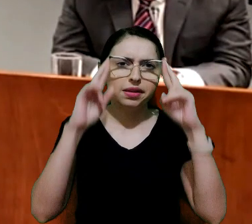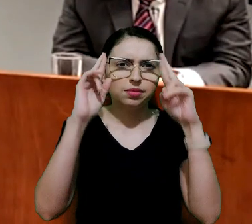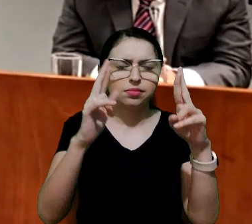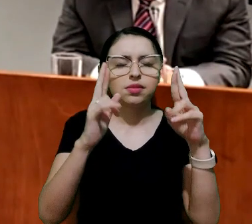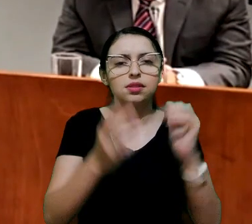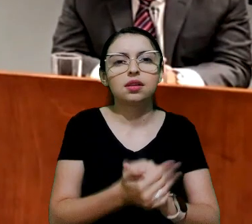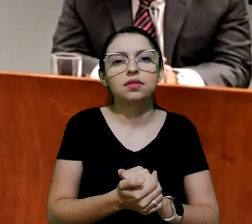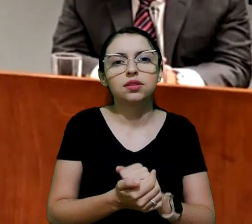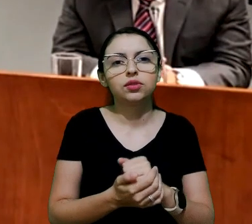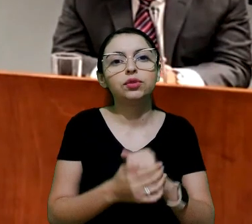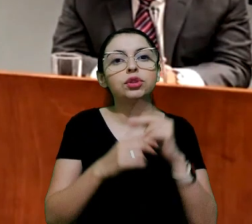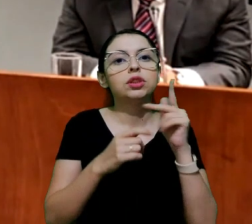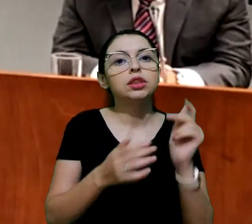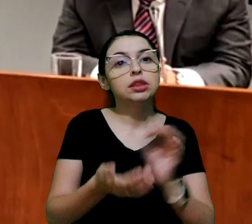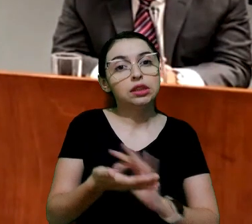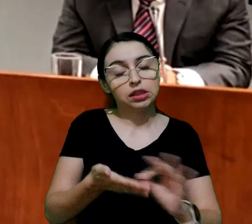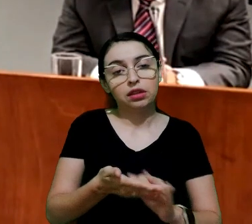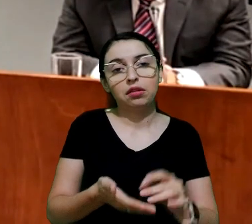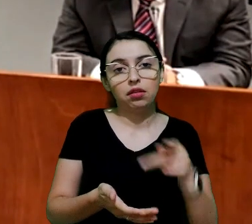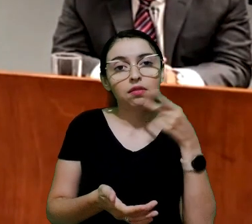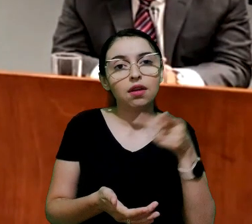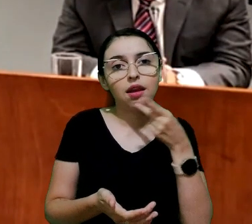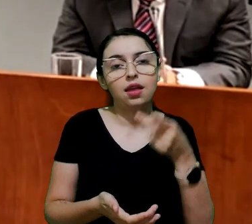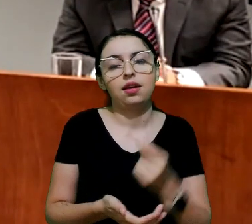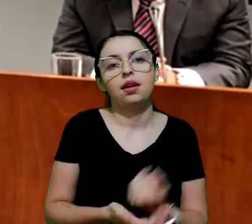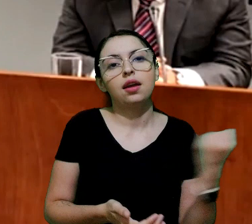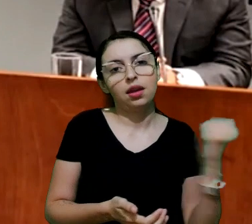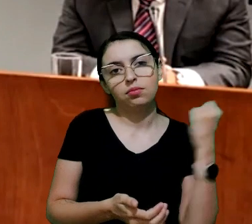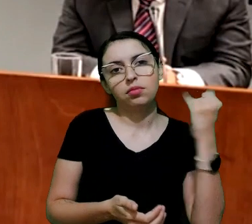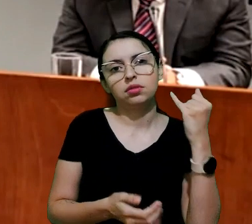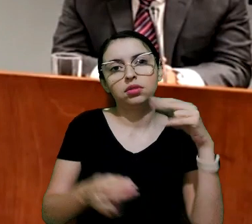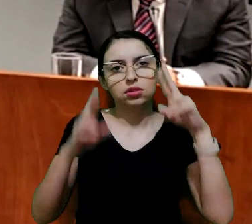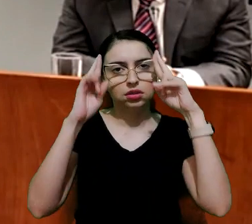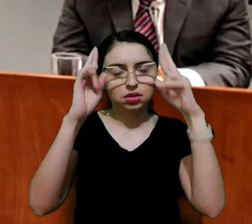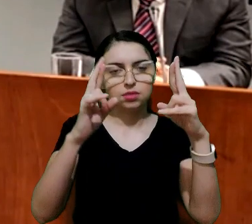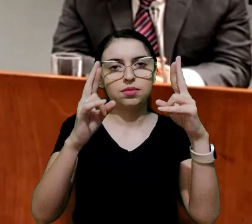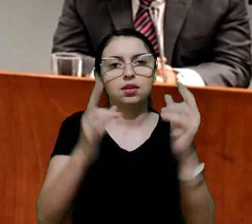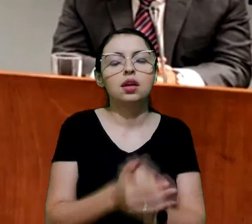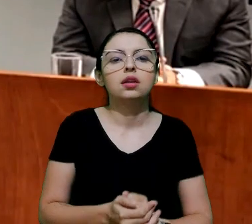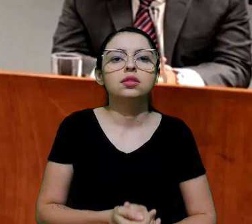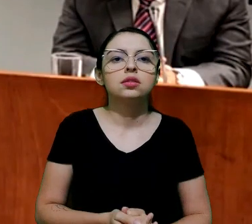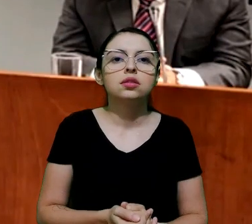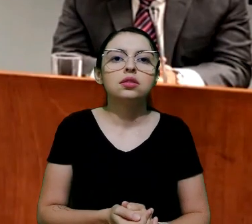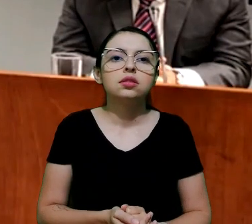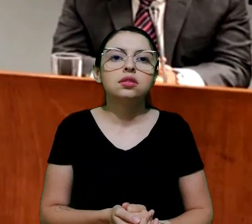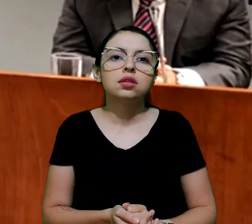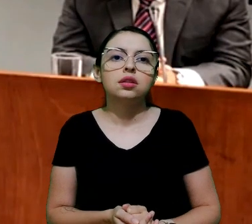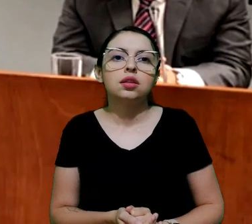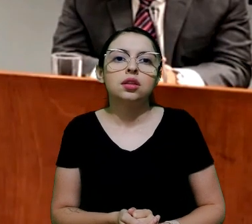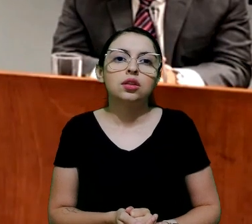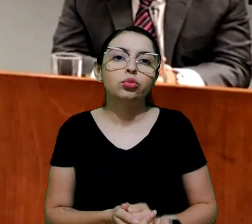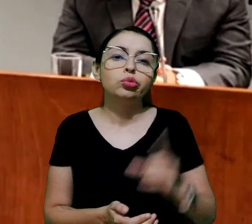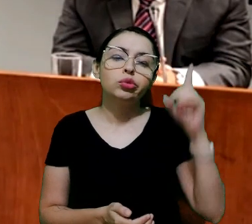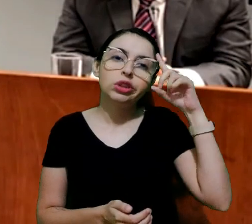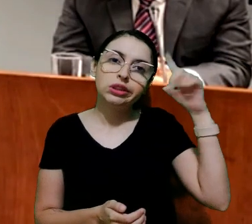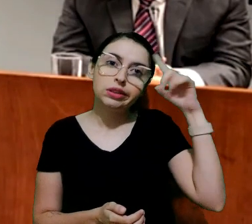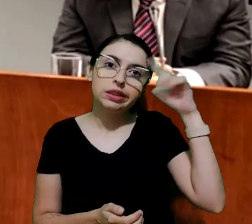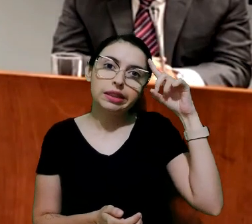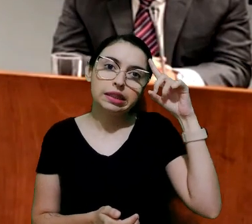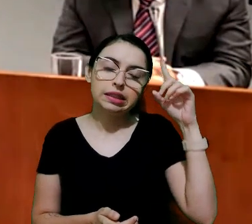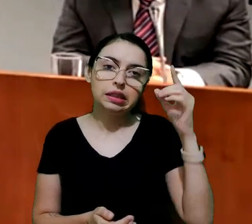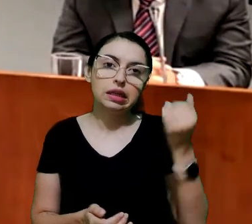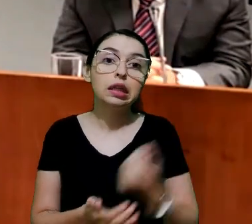temas todos, uma maneira muito responsável de escrever e de falar. Isso também é muito importante, a responsabilidade